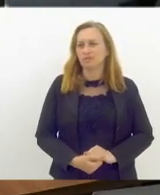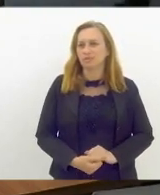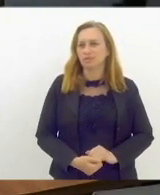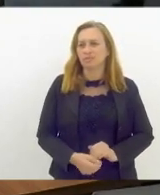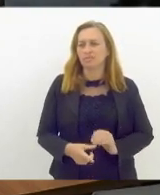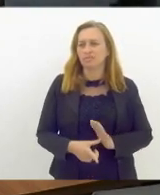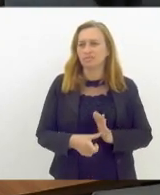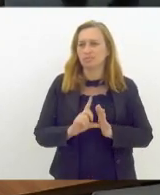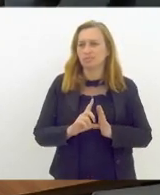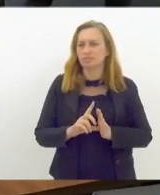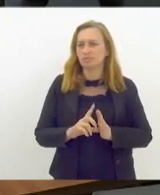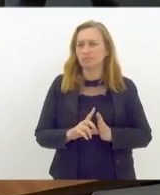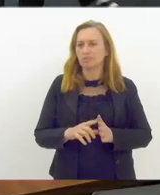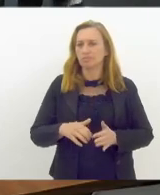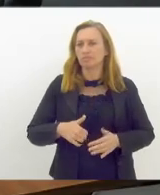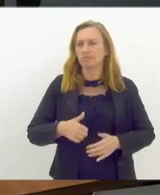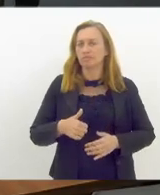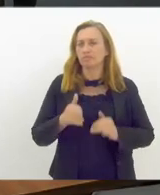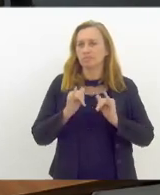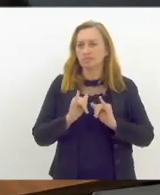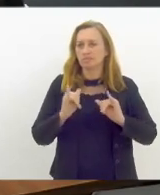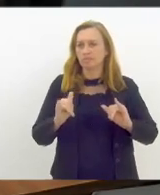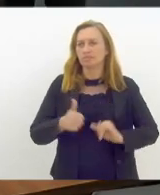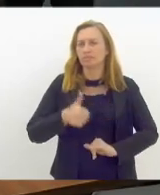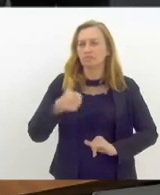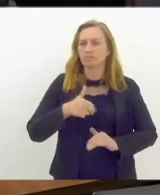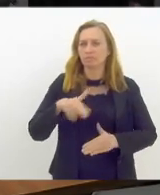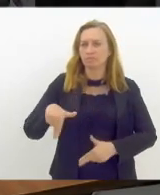Antes de anunciar o primeiro orador inscrito,